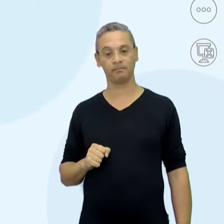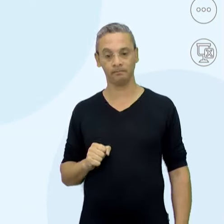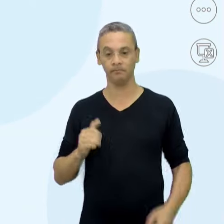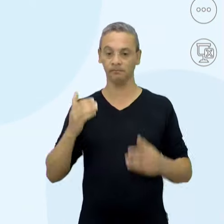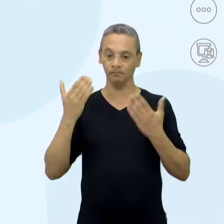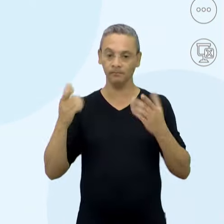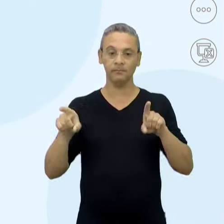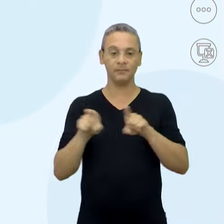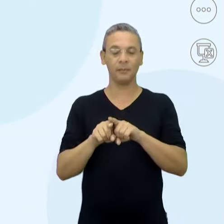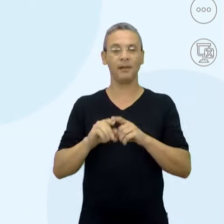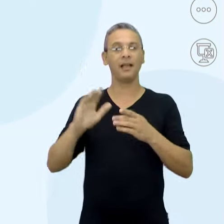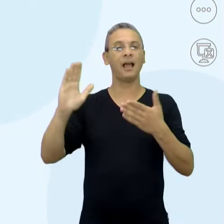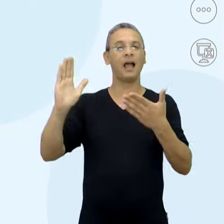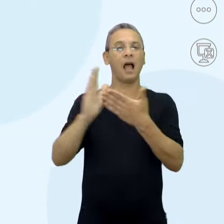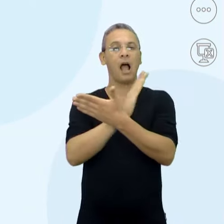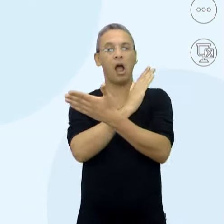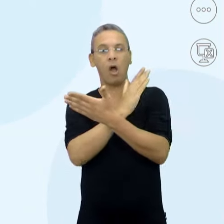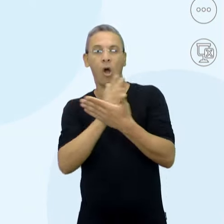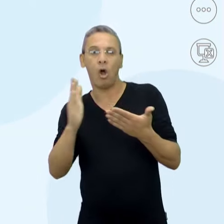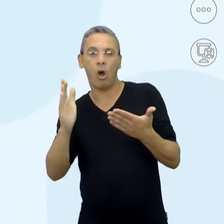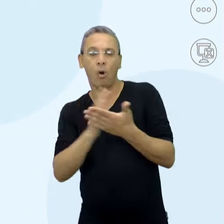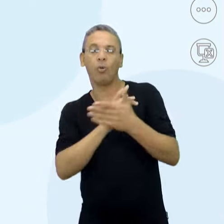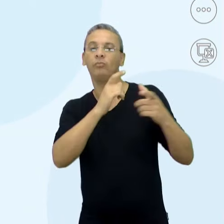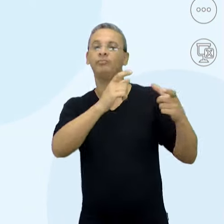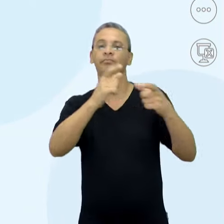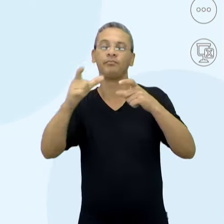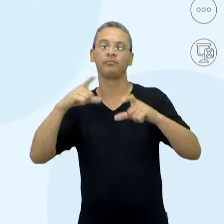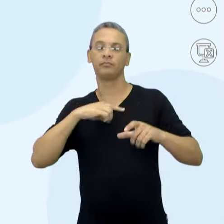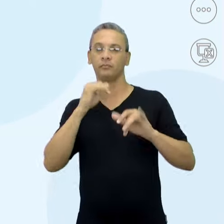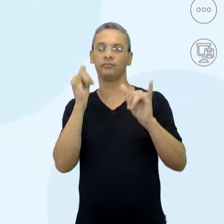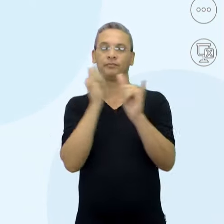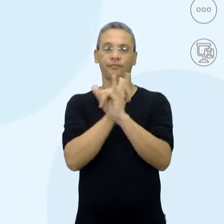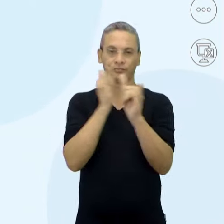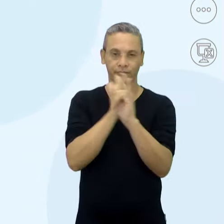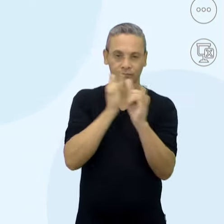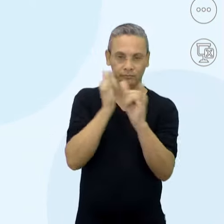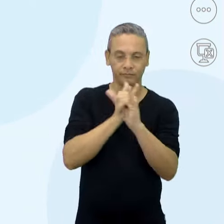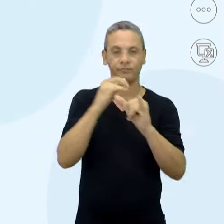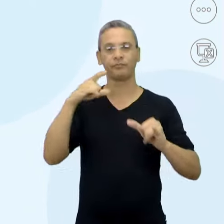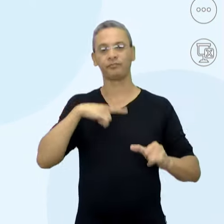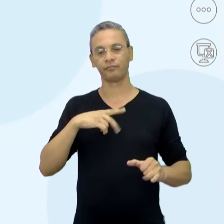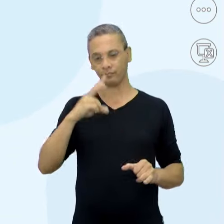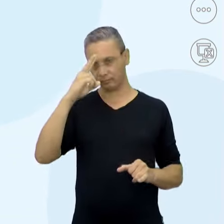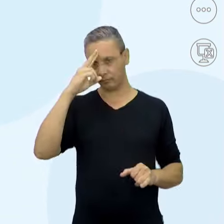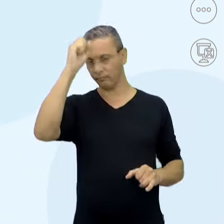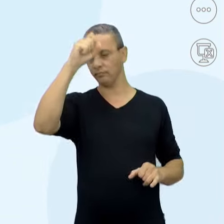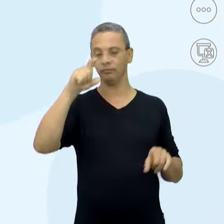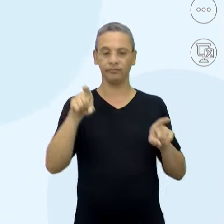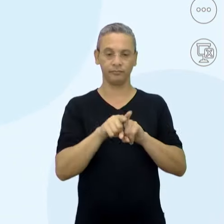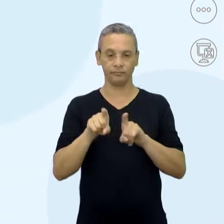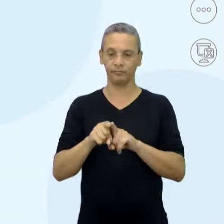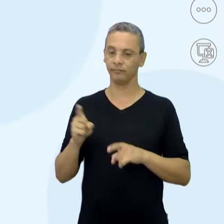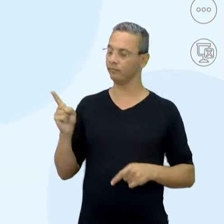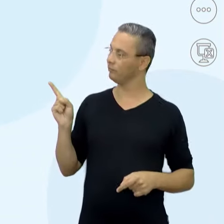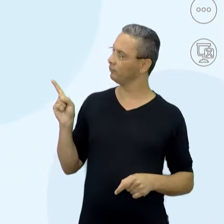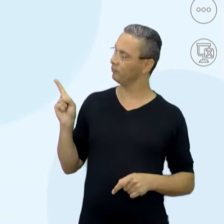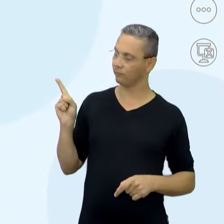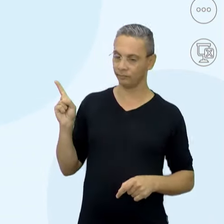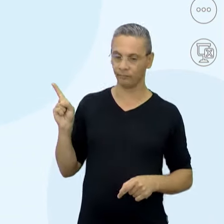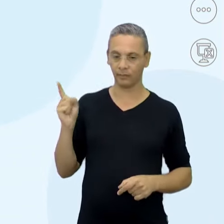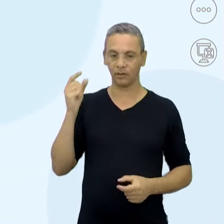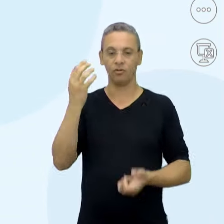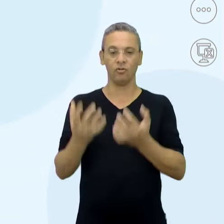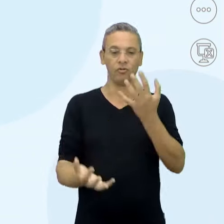aí algumas, inclusive, fontes, né, de energia, algumas fontes energéticas, olha só,